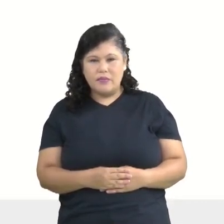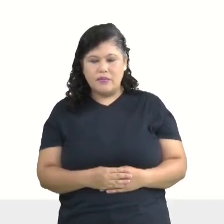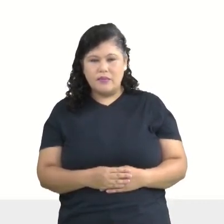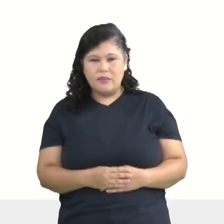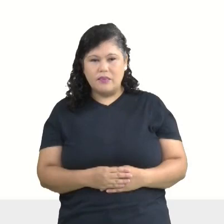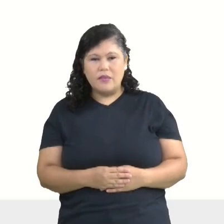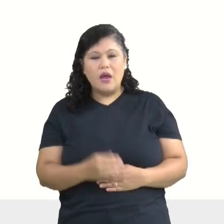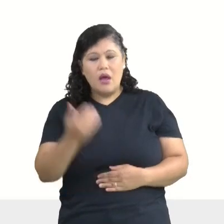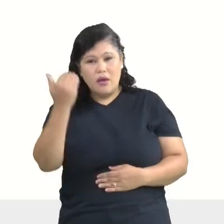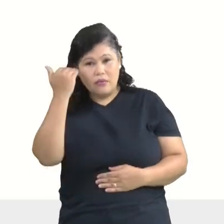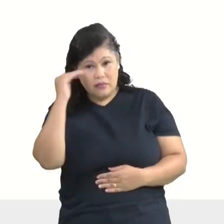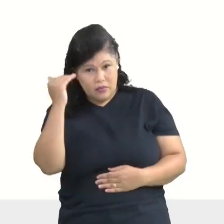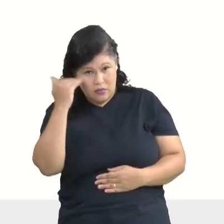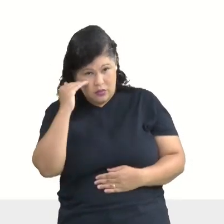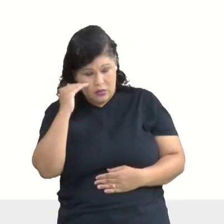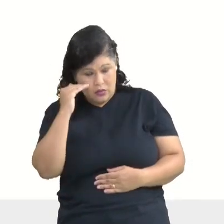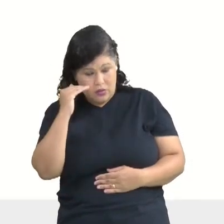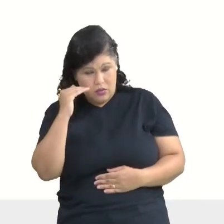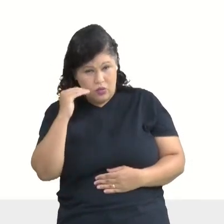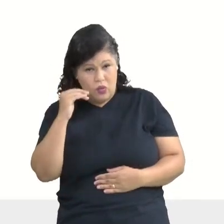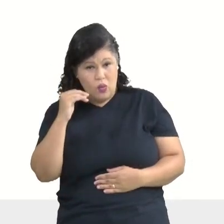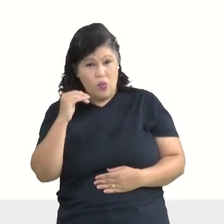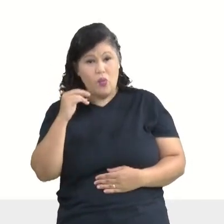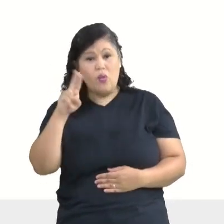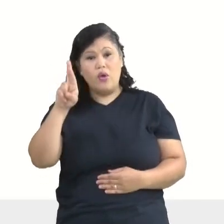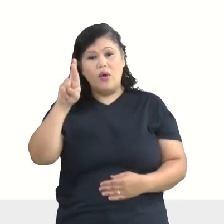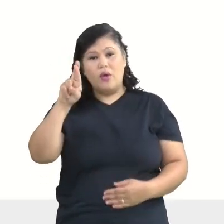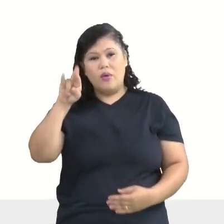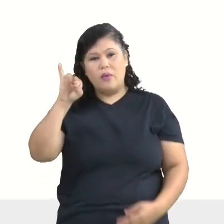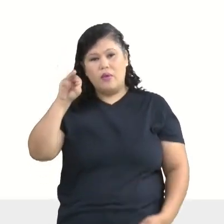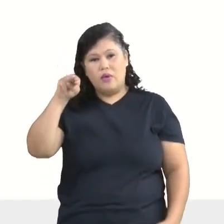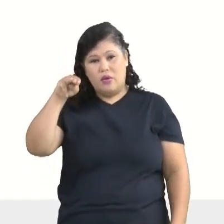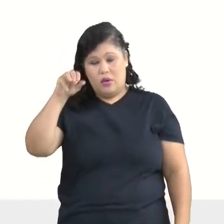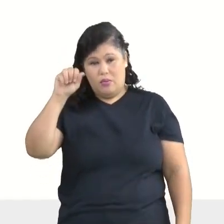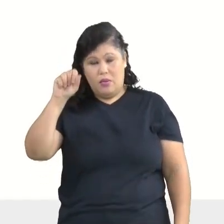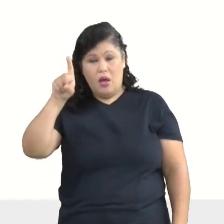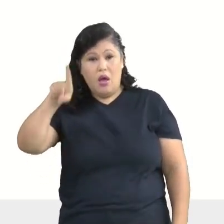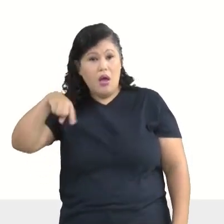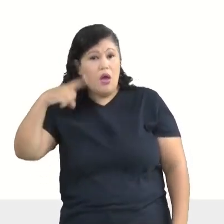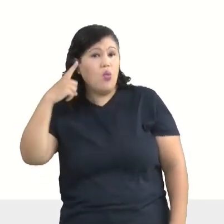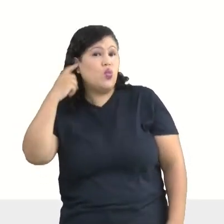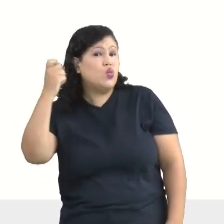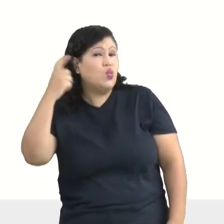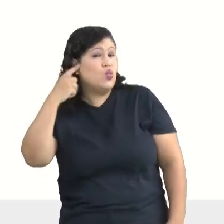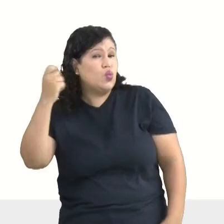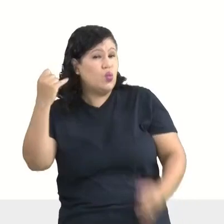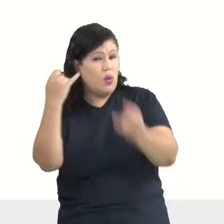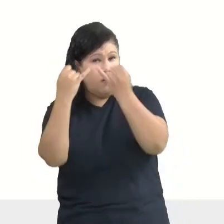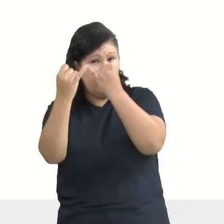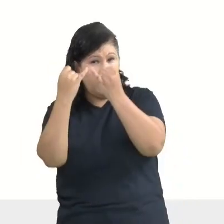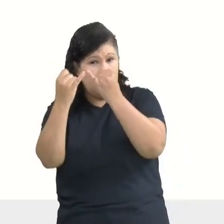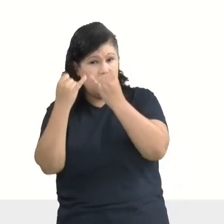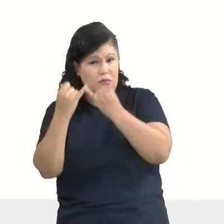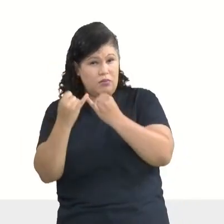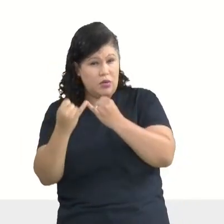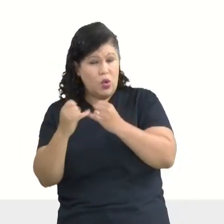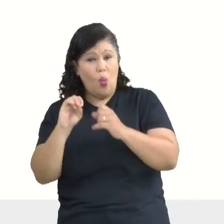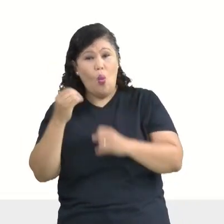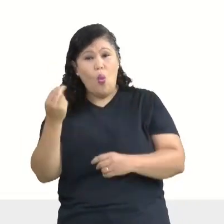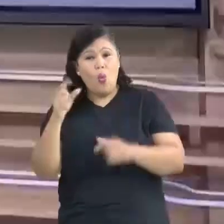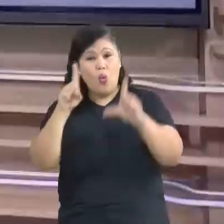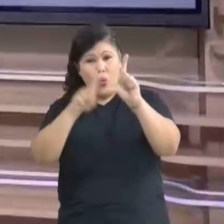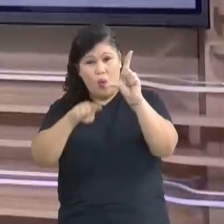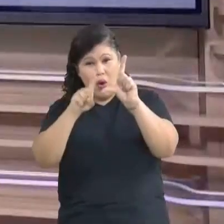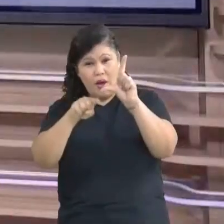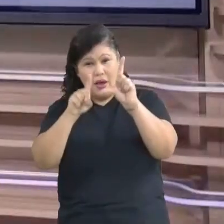Entenderam? Uma rima são os sons finais parecidos. Olhem aqui para mim, crianças. Vocês